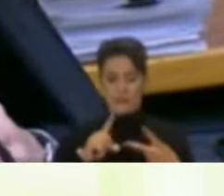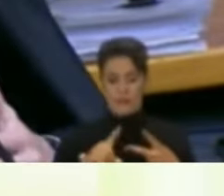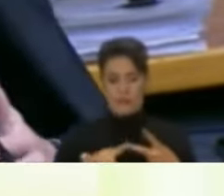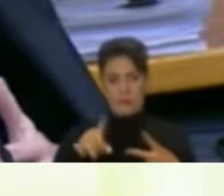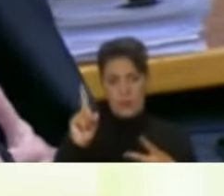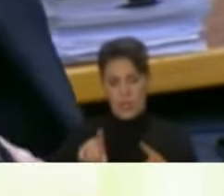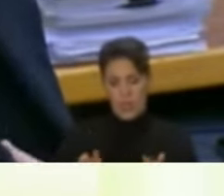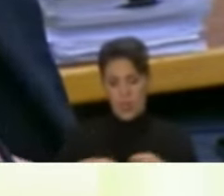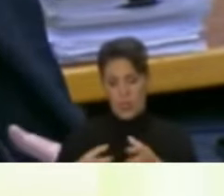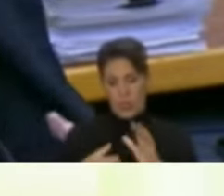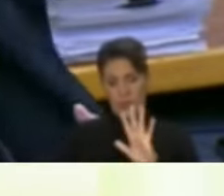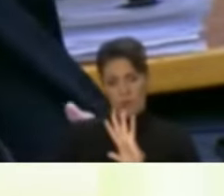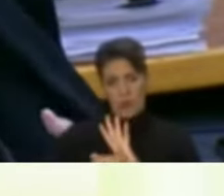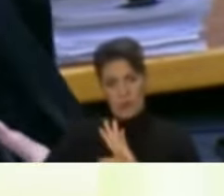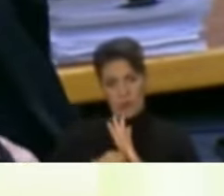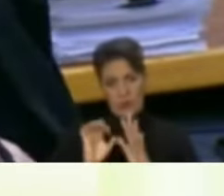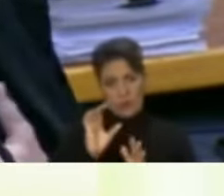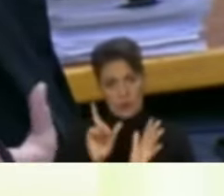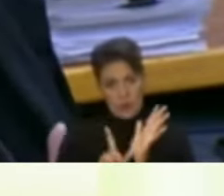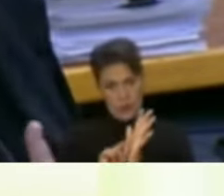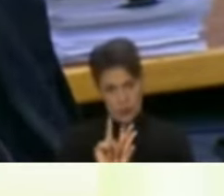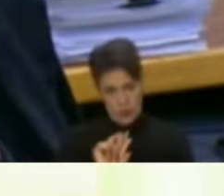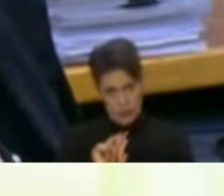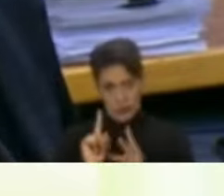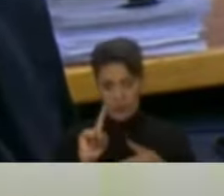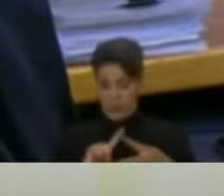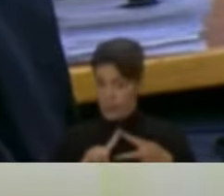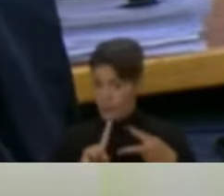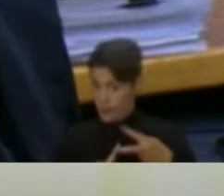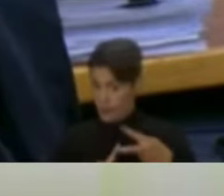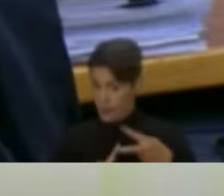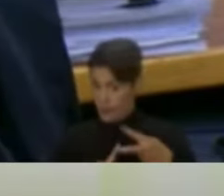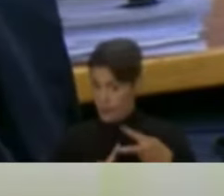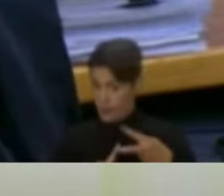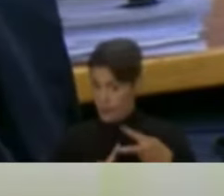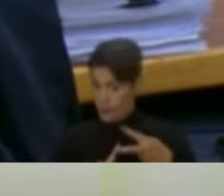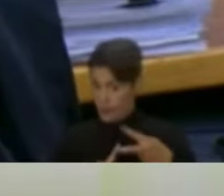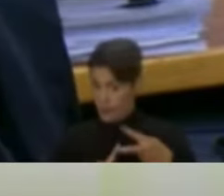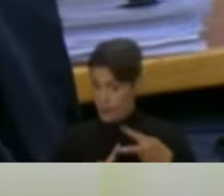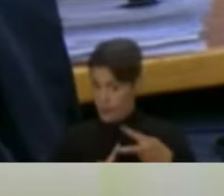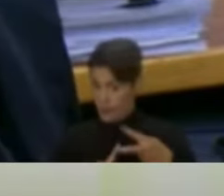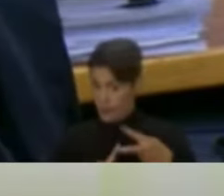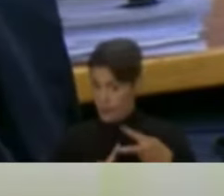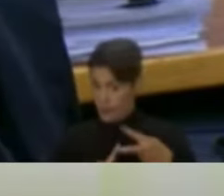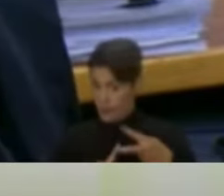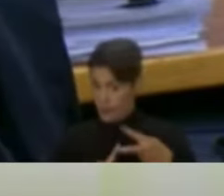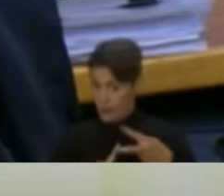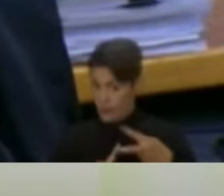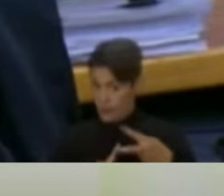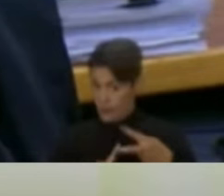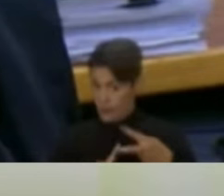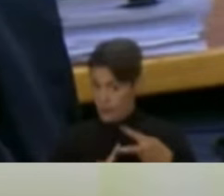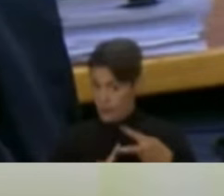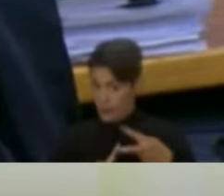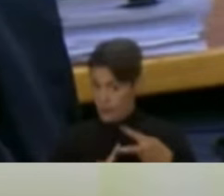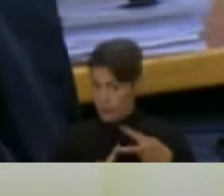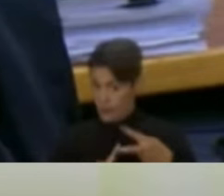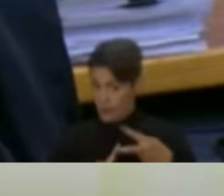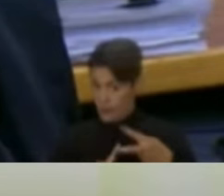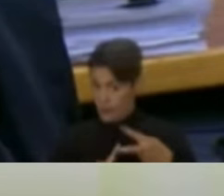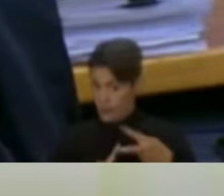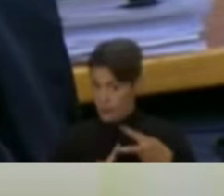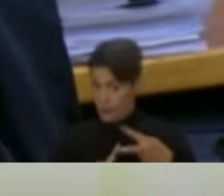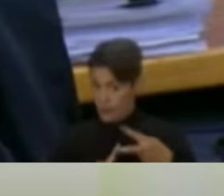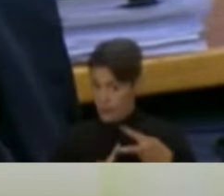os relatórios para encerrar as investigações. Cabe à Procuradoria-Geral da República. Só assim, vou pausar porque eu faço parte